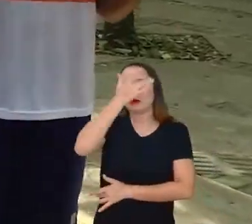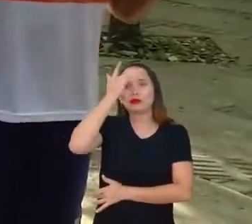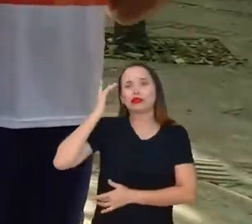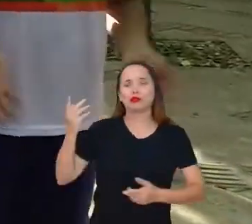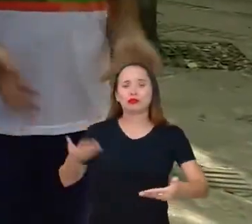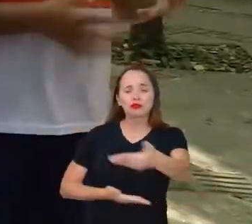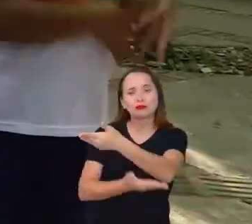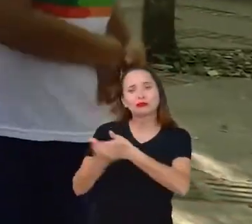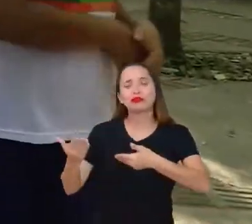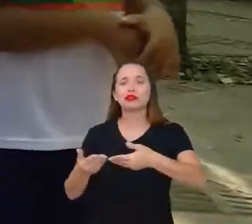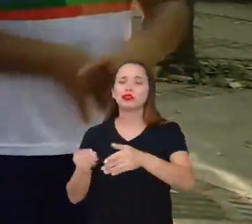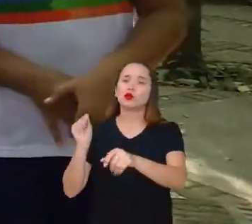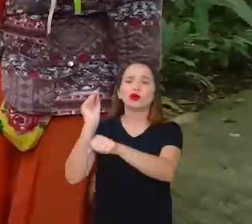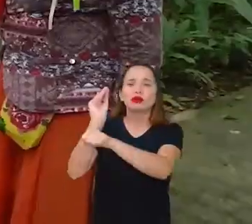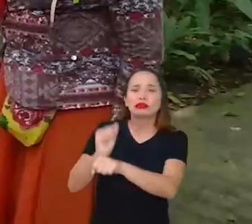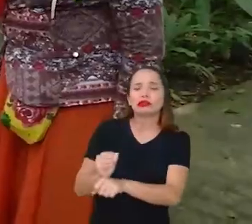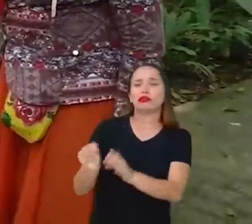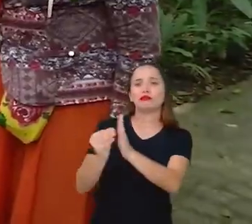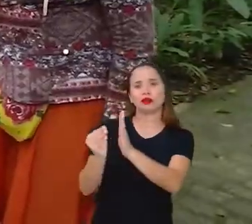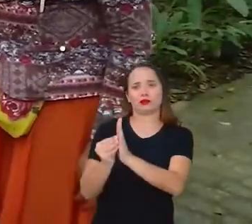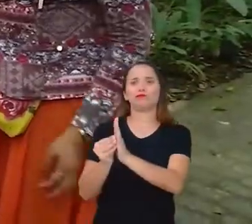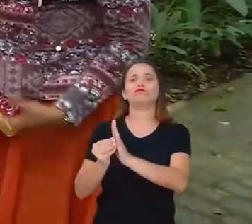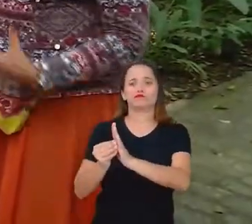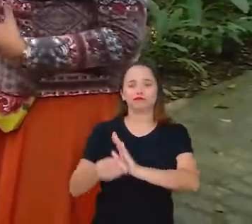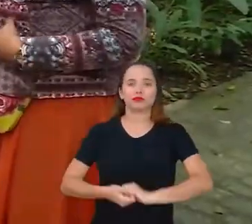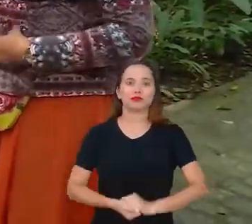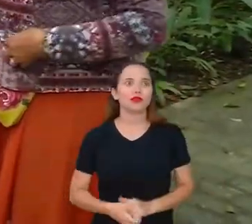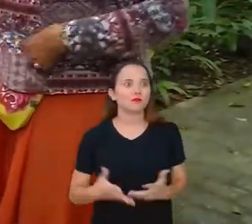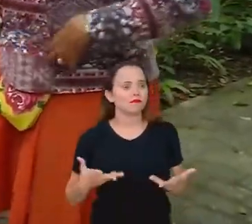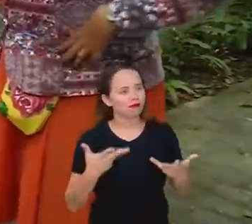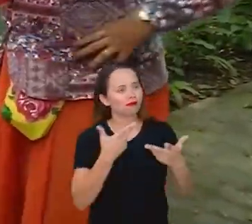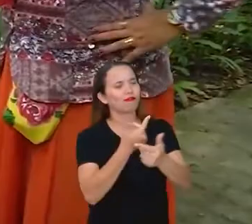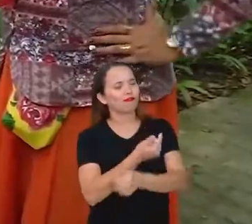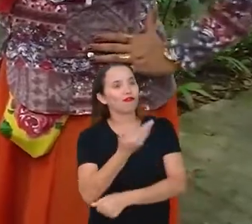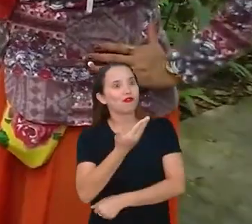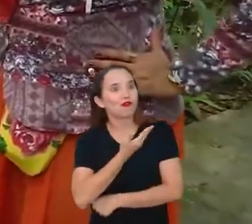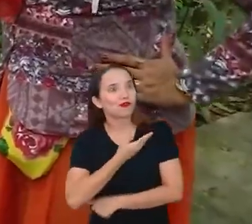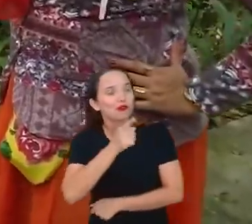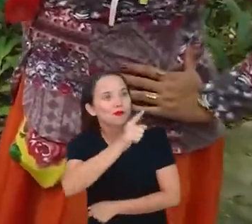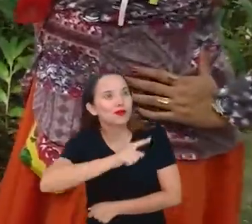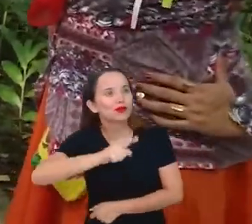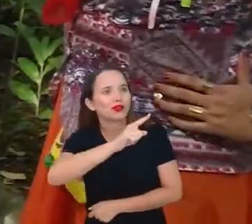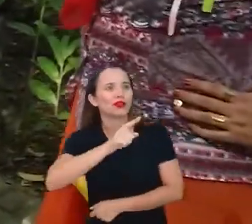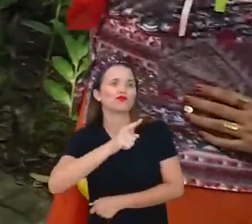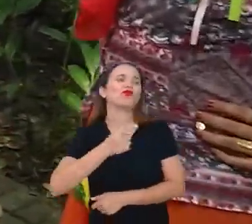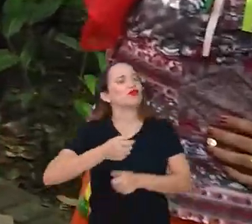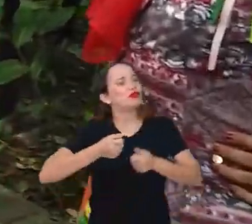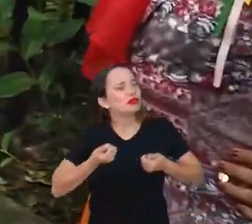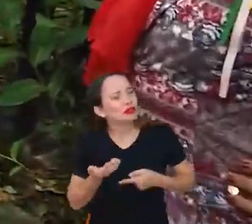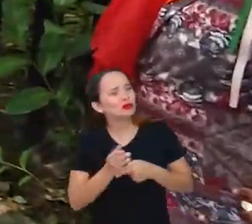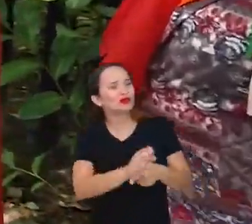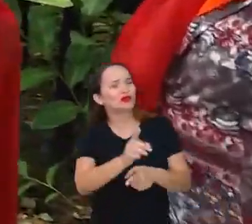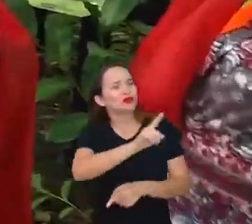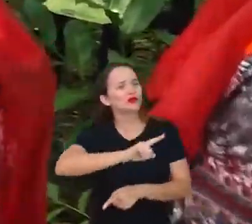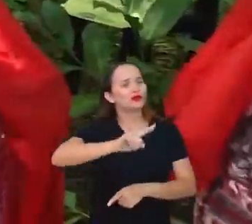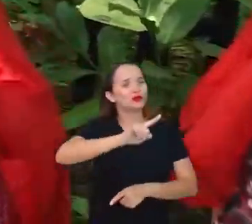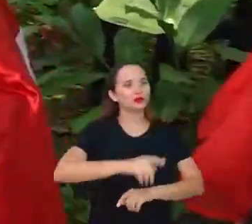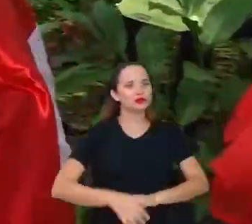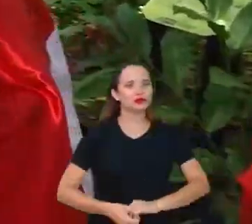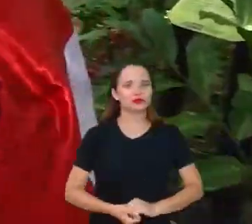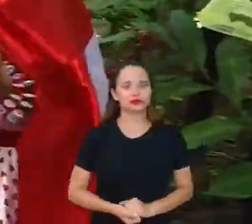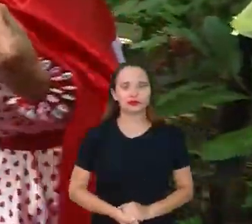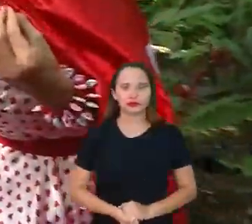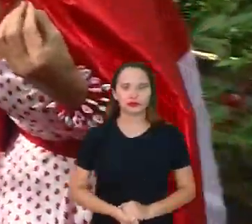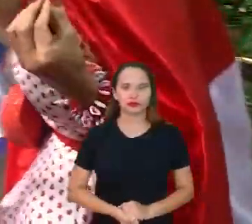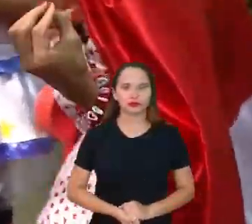falta de cuidado ao meio ambiente. Maravilha que os amigos de vocês compartilharam essa informação. É isso